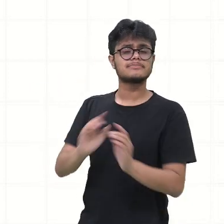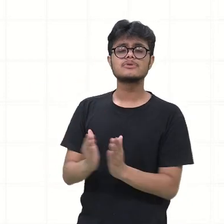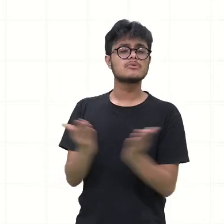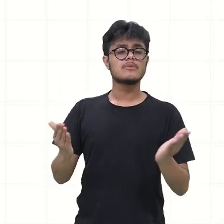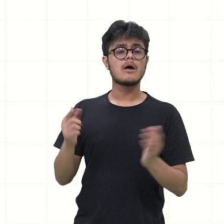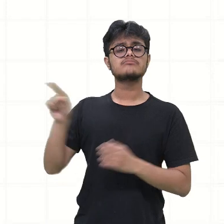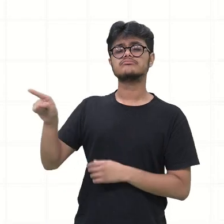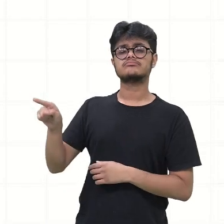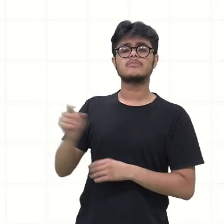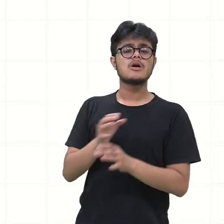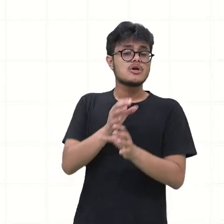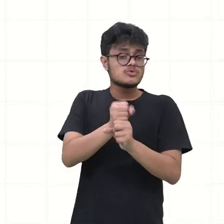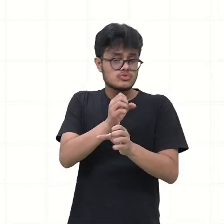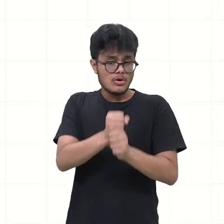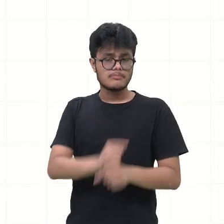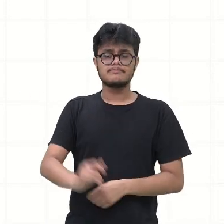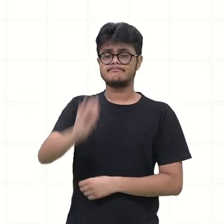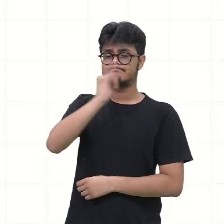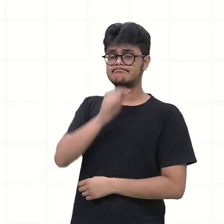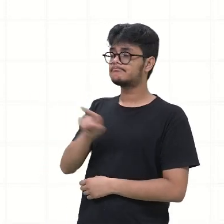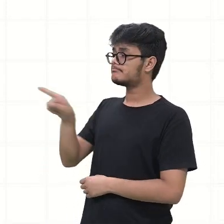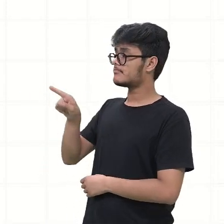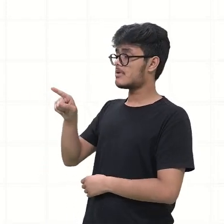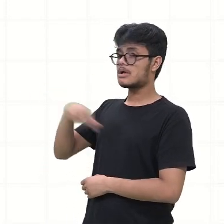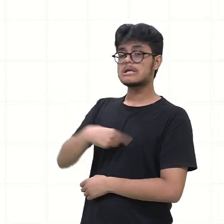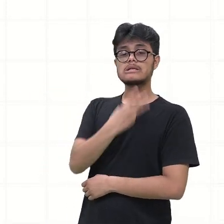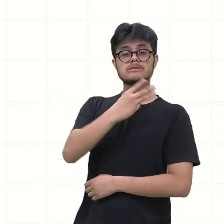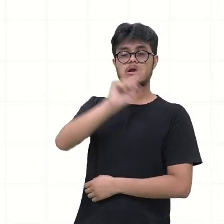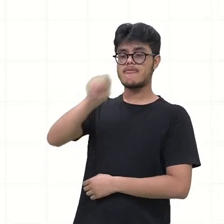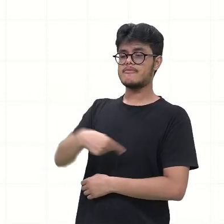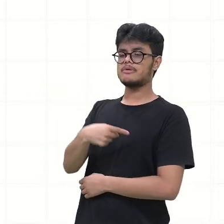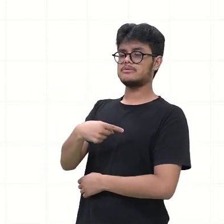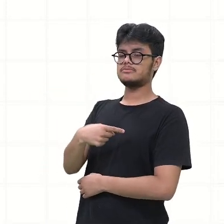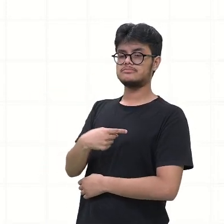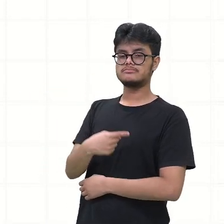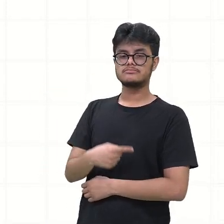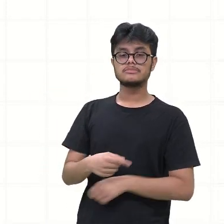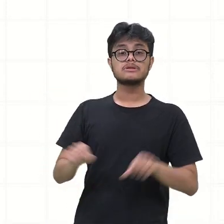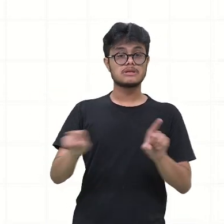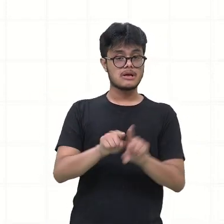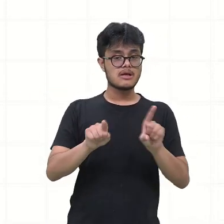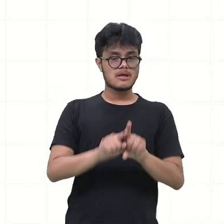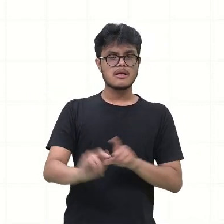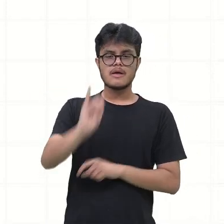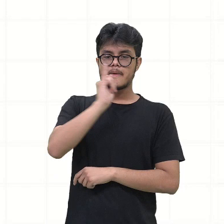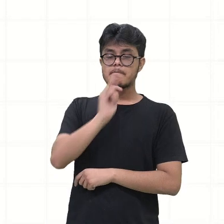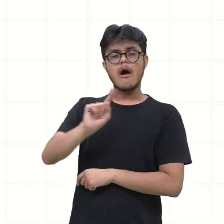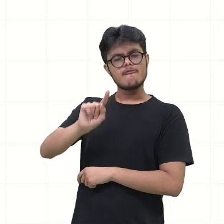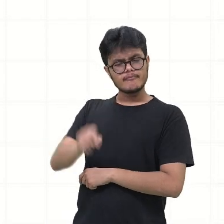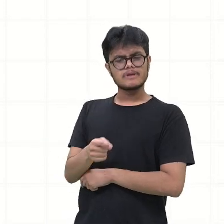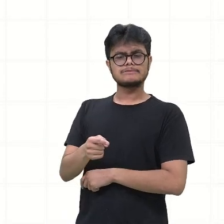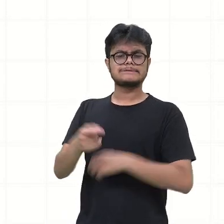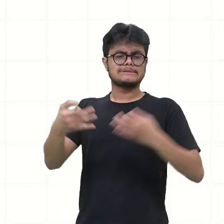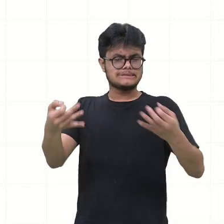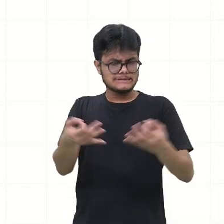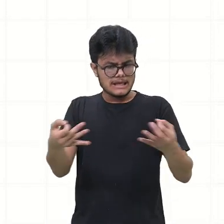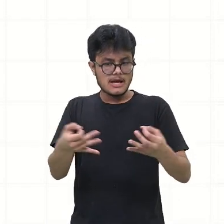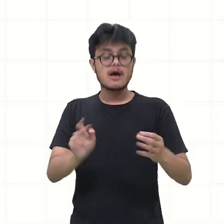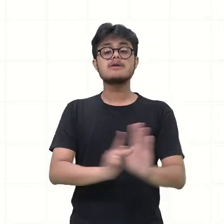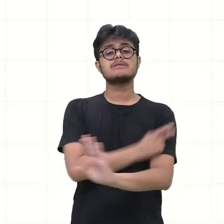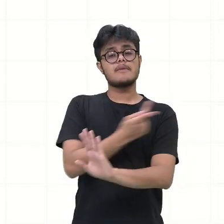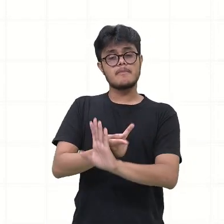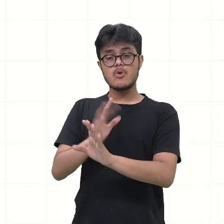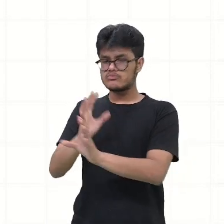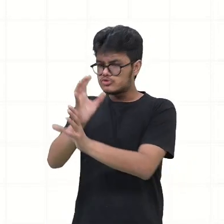eu somo números, né, com vírgula. Eu tenho que escrever vírgula embaixo de vírgula e aí eu vou